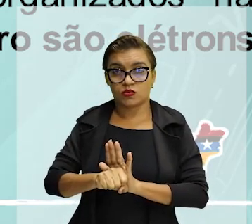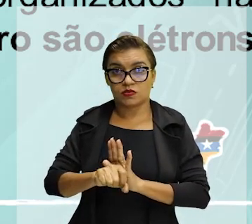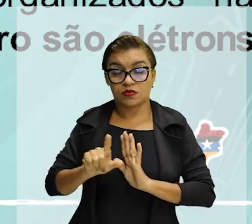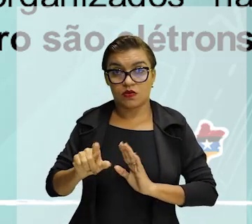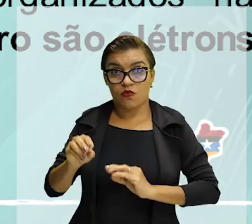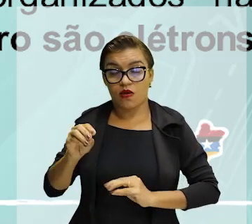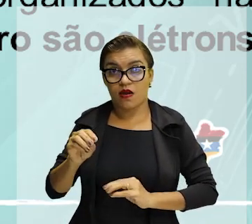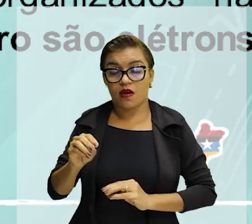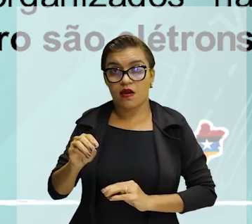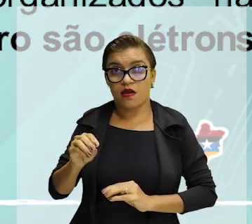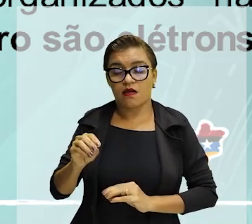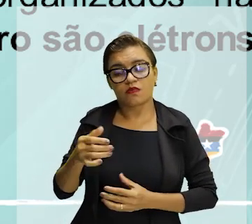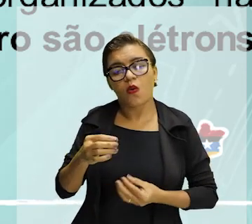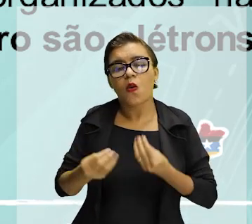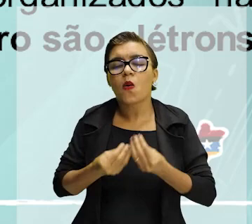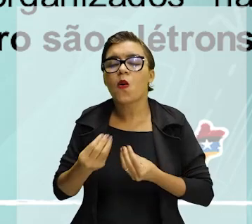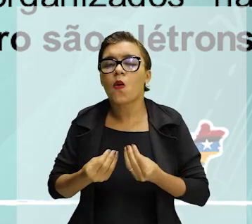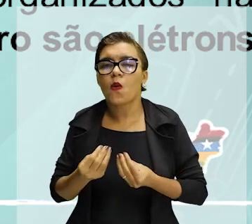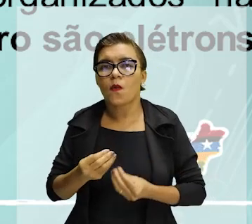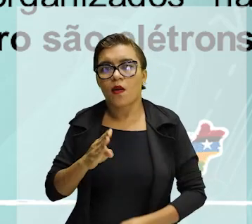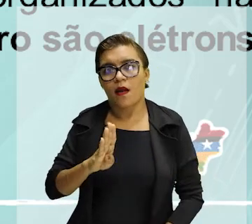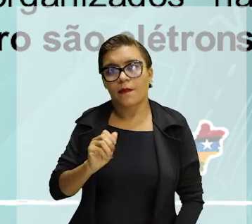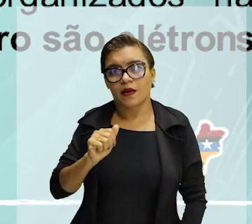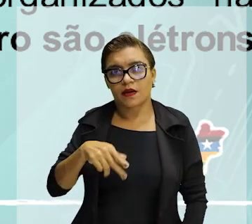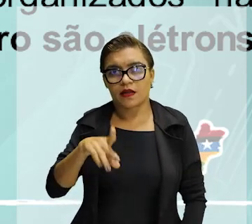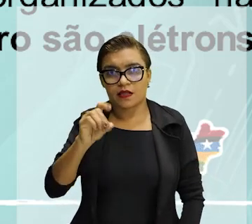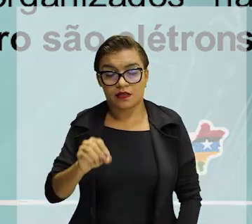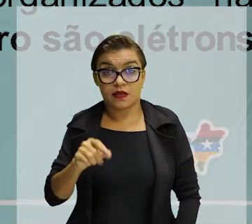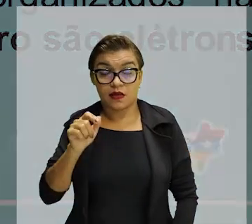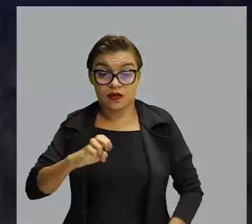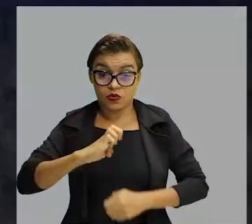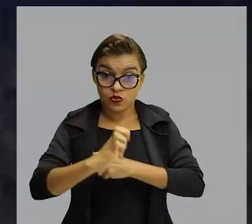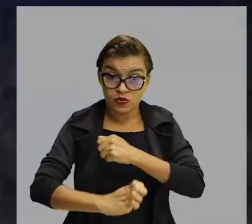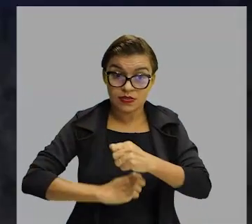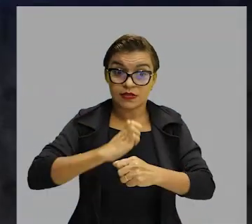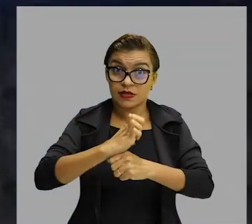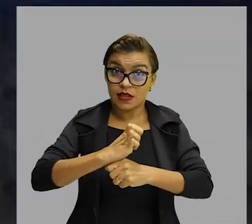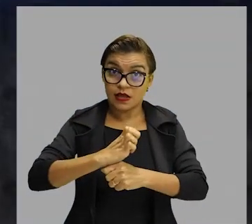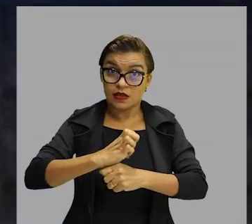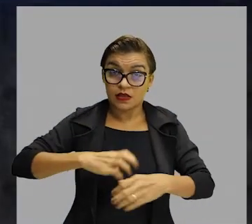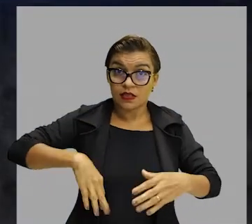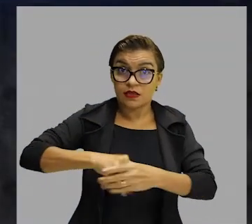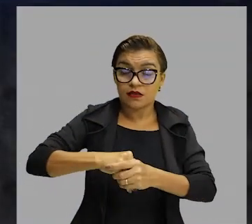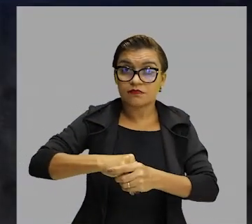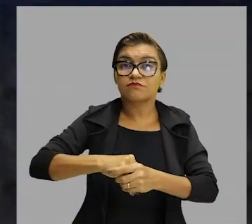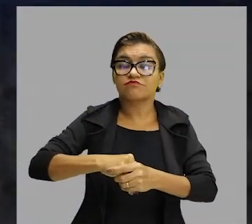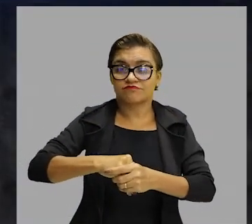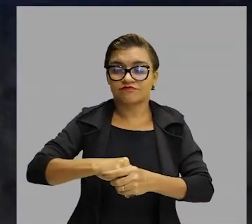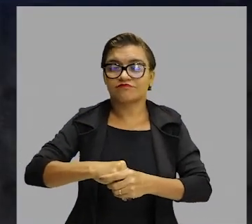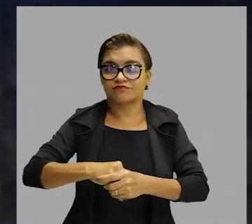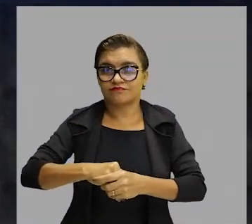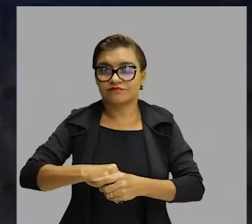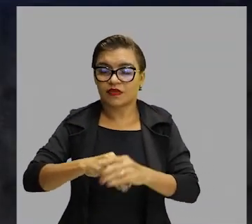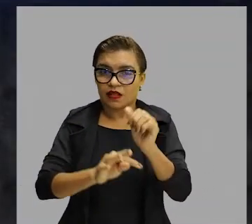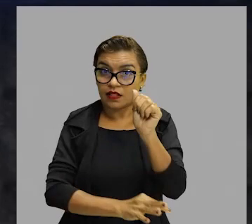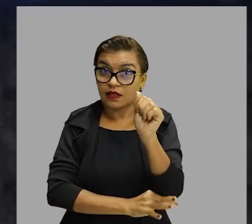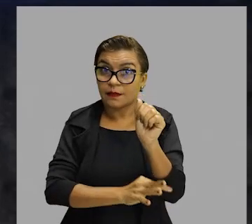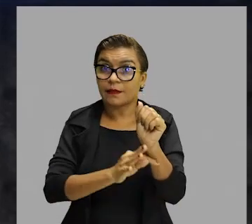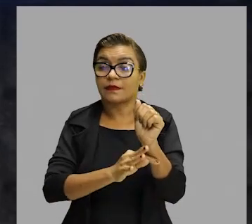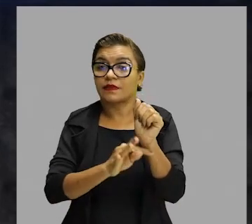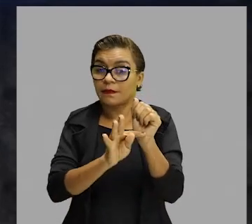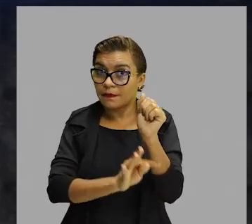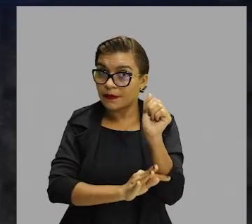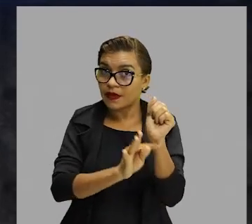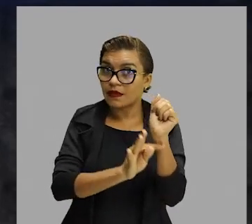eletrônica na qual os elétrons estão normalmente presentes na temperatura do zero absoluto,